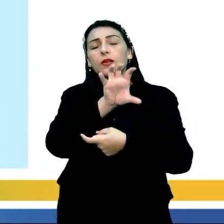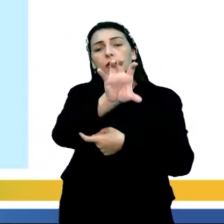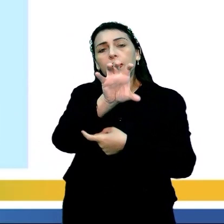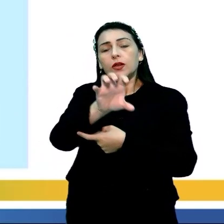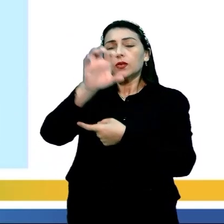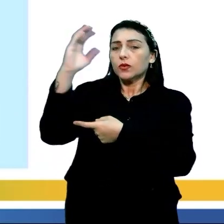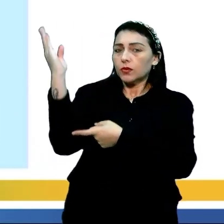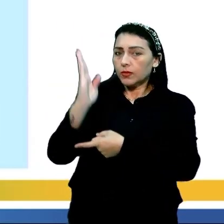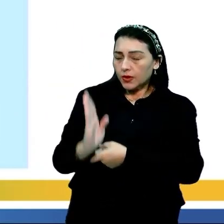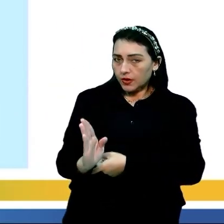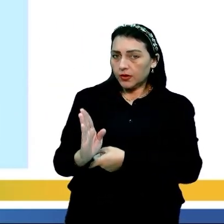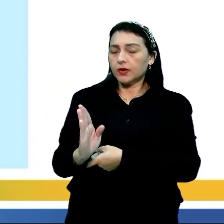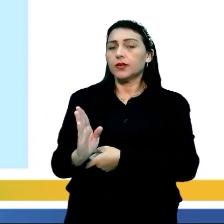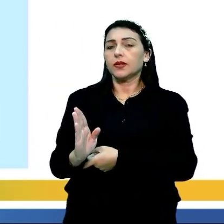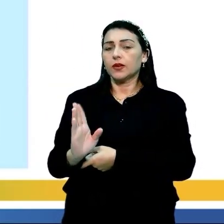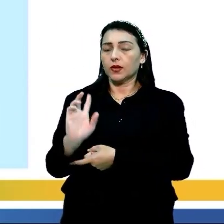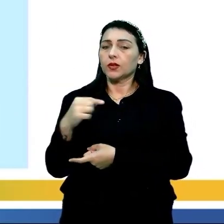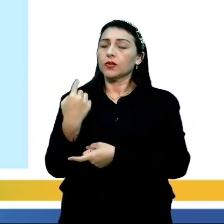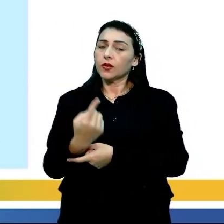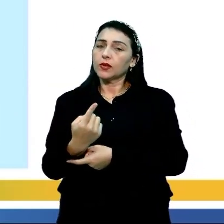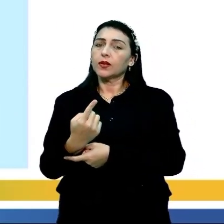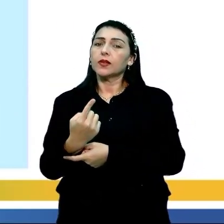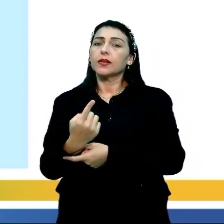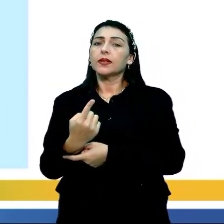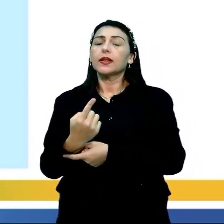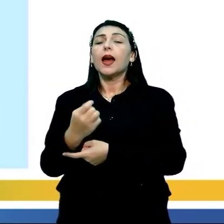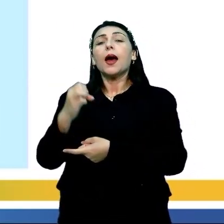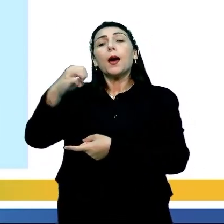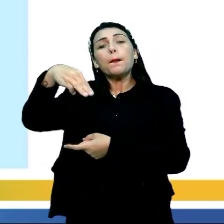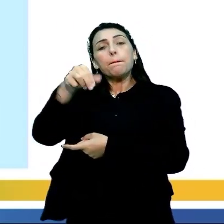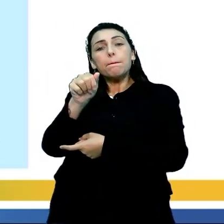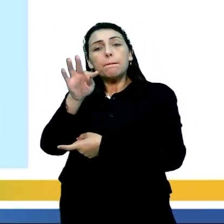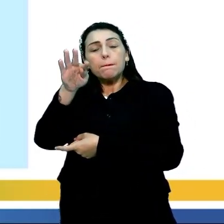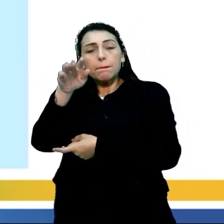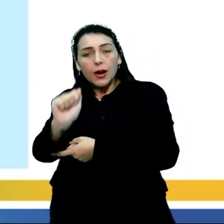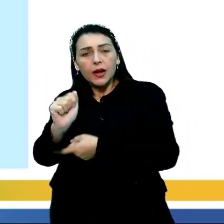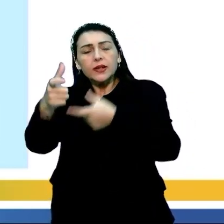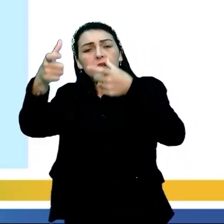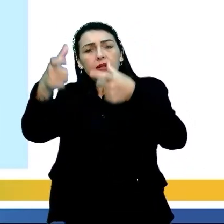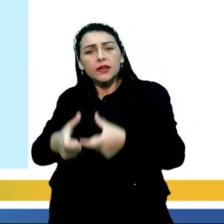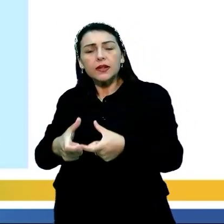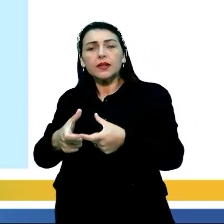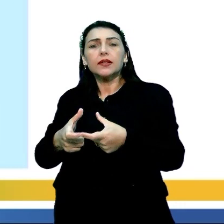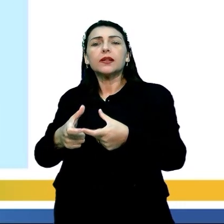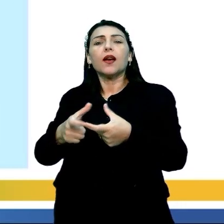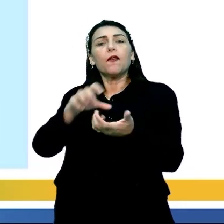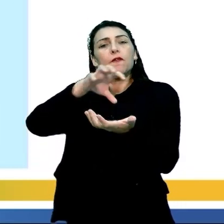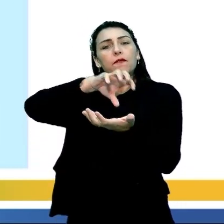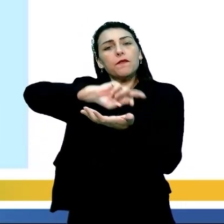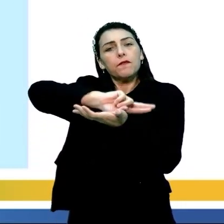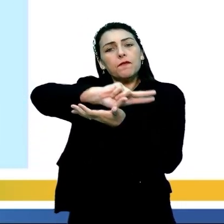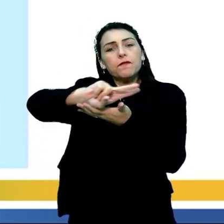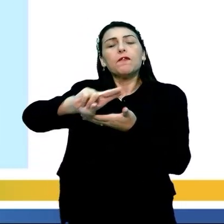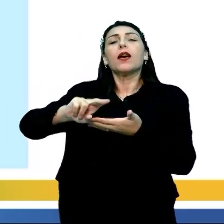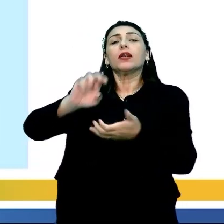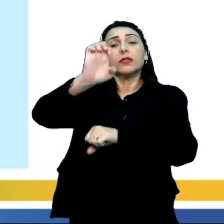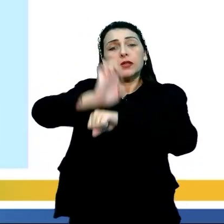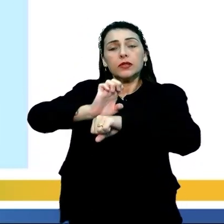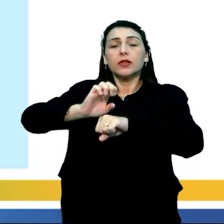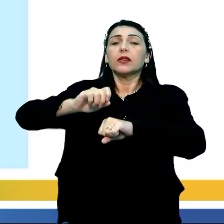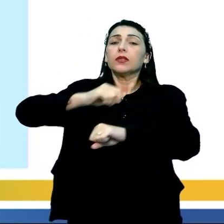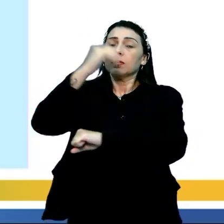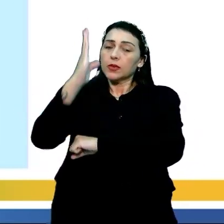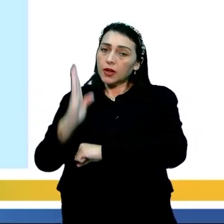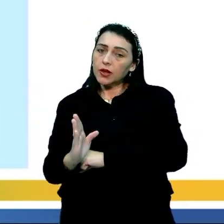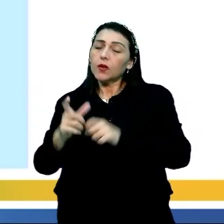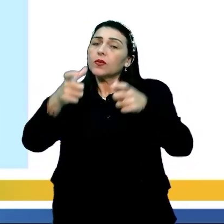no Brasil, uma região que a gente chama de Zona da Mata. E ela se localiza ali entre vários estados brasileiros que